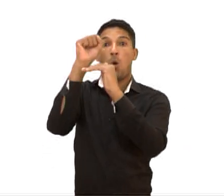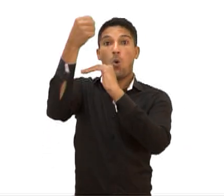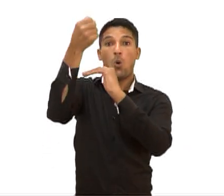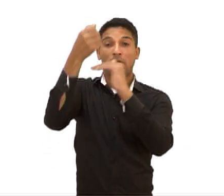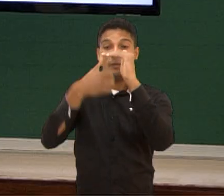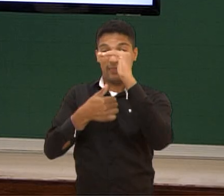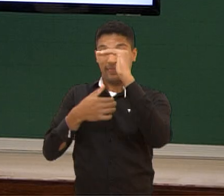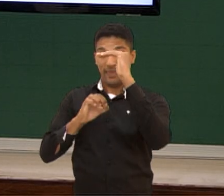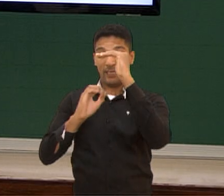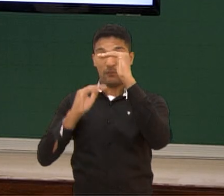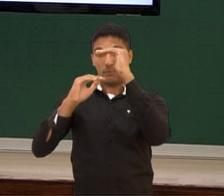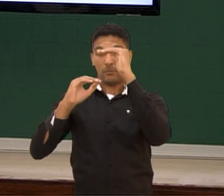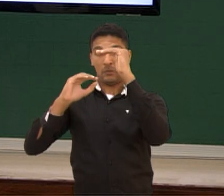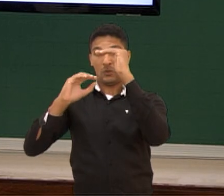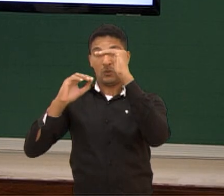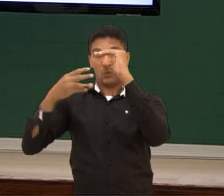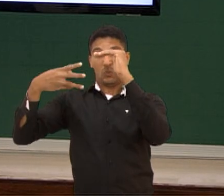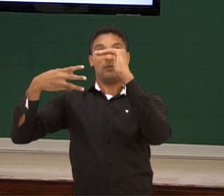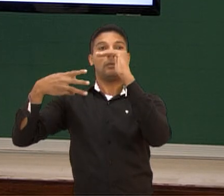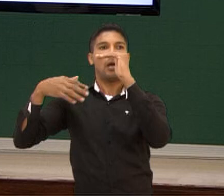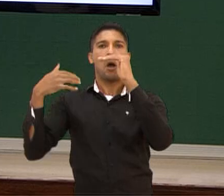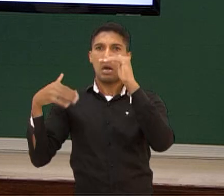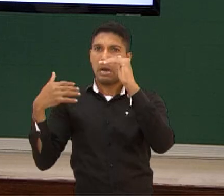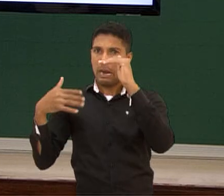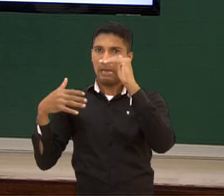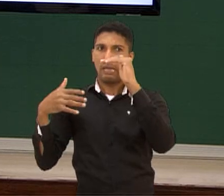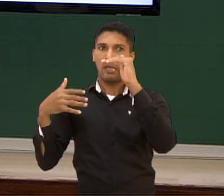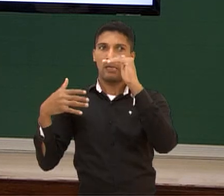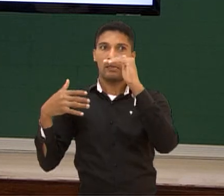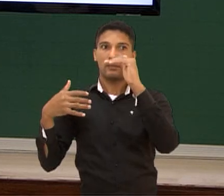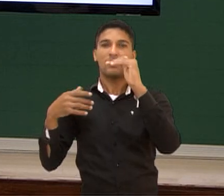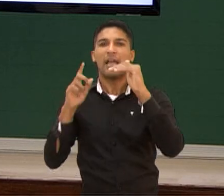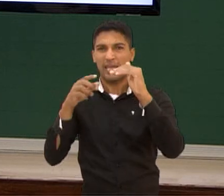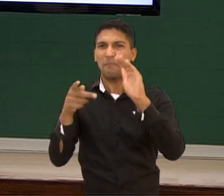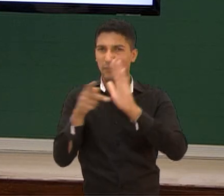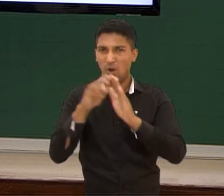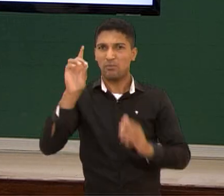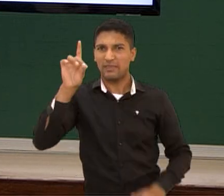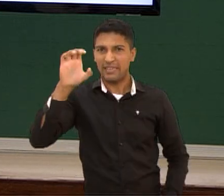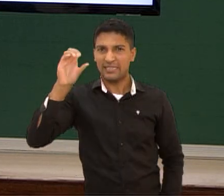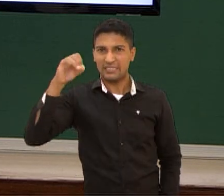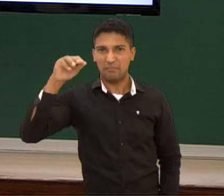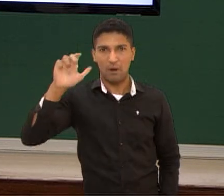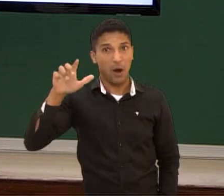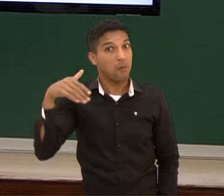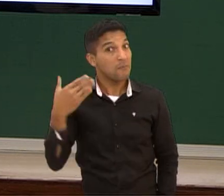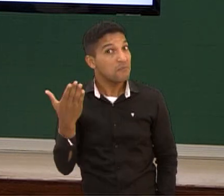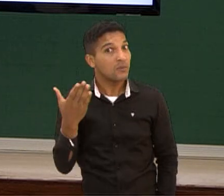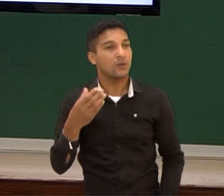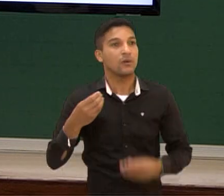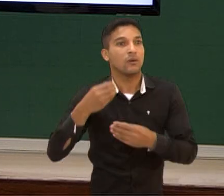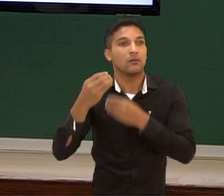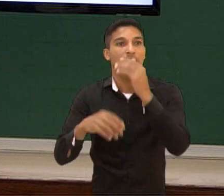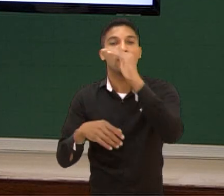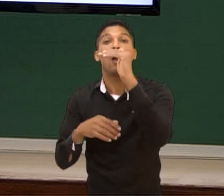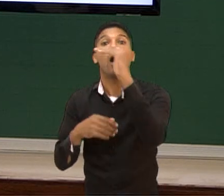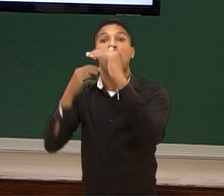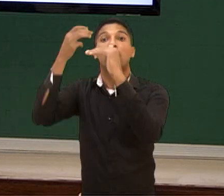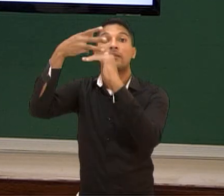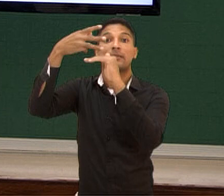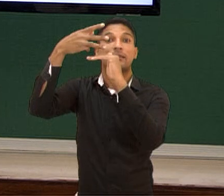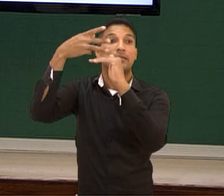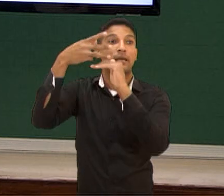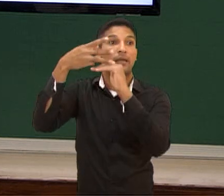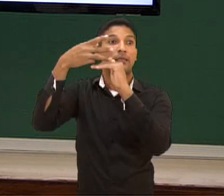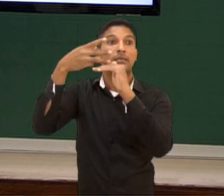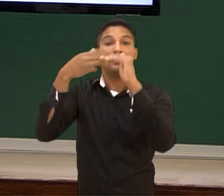é uma fração decimal? E esse 10 ao cubo, como que eu faço para responder? Potências, vamos lembrar um pouquinho? E a outra fração? 3